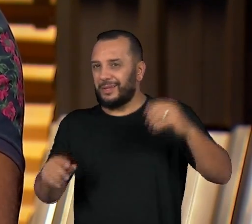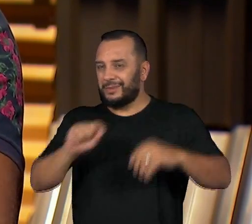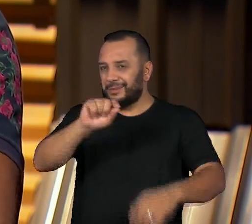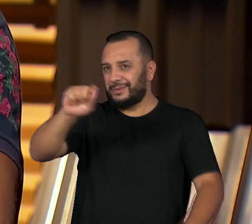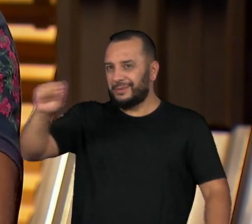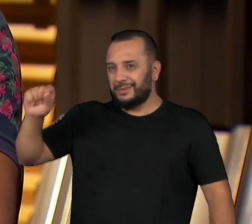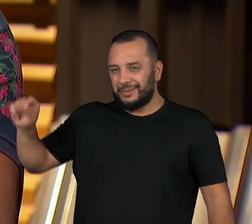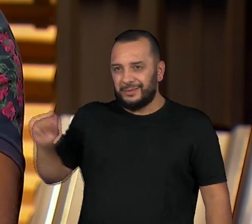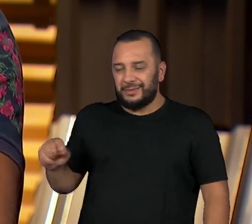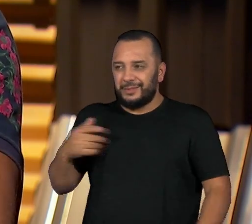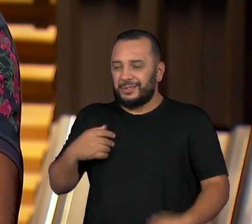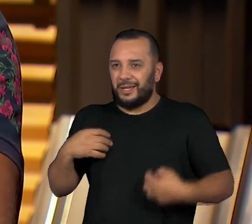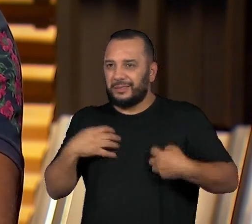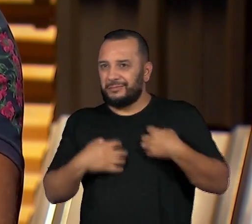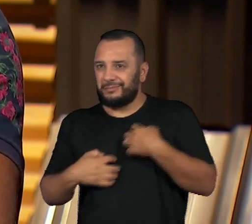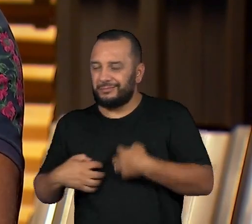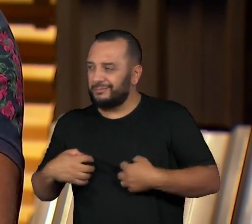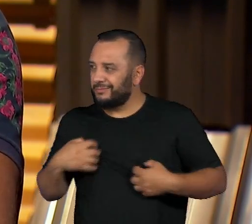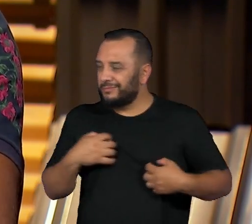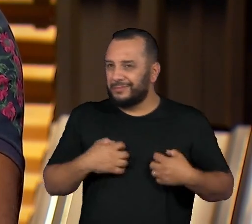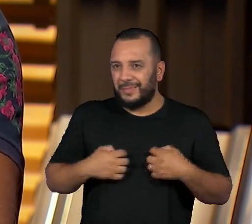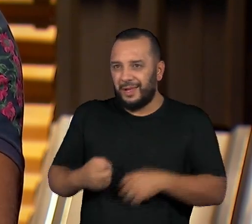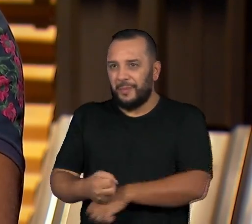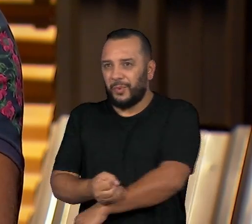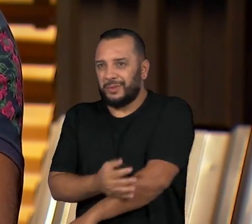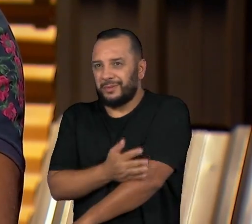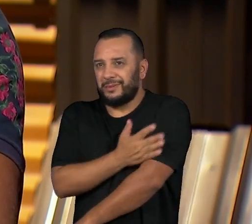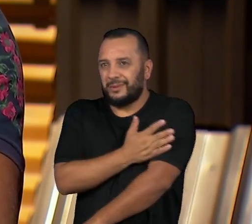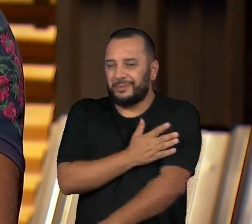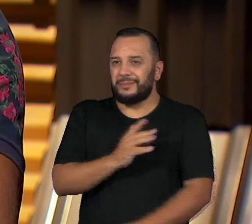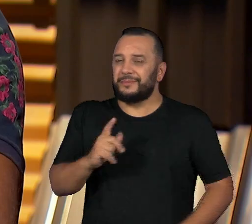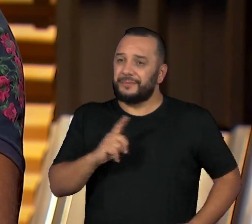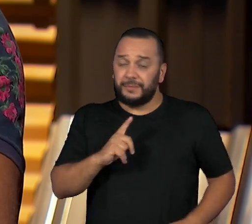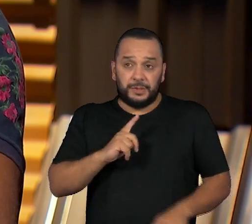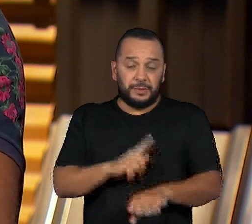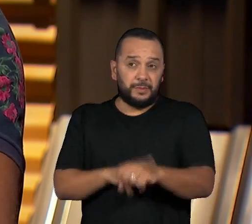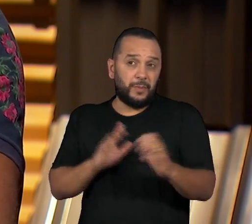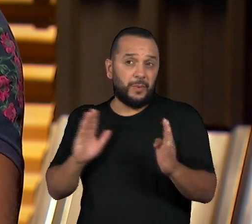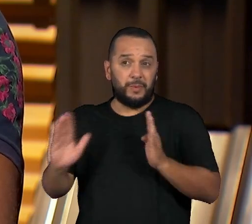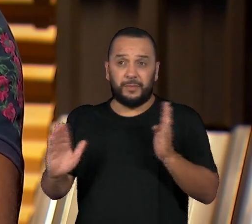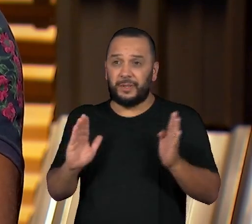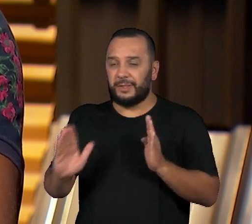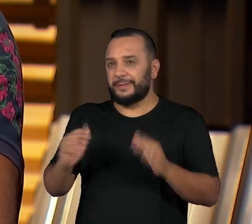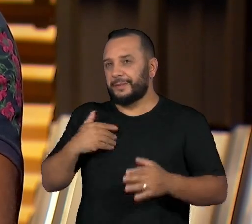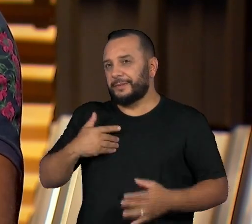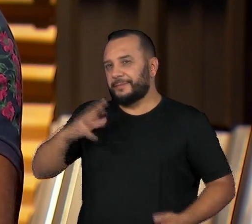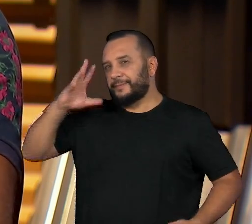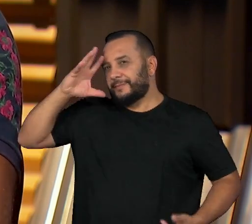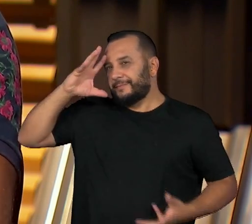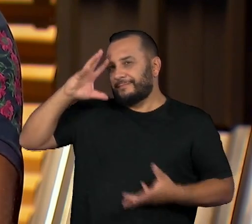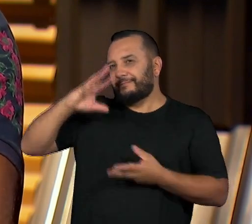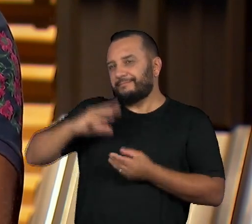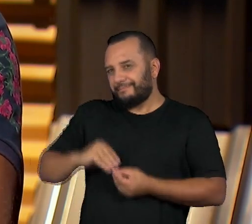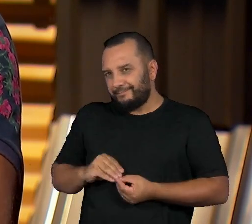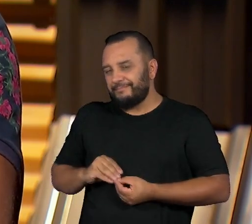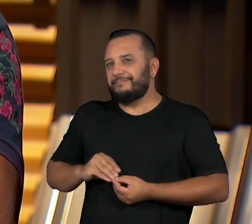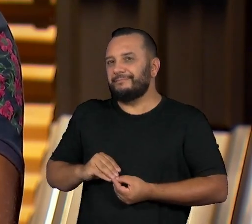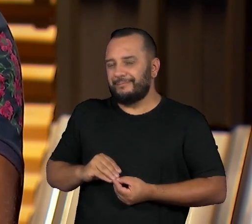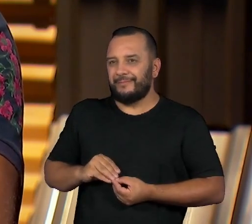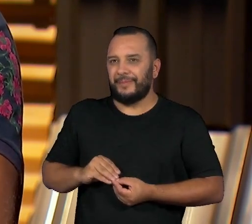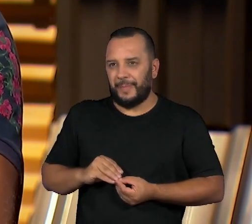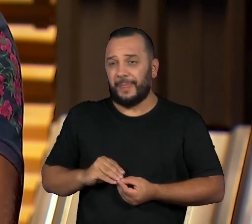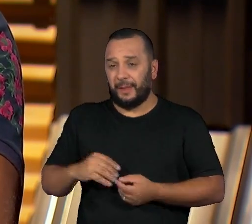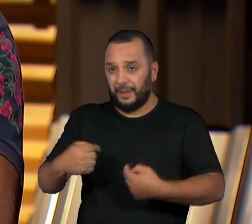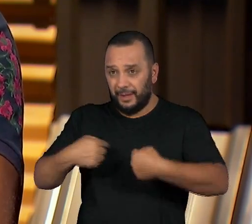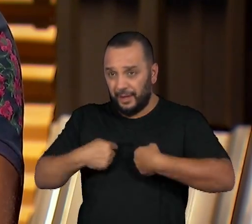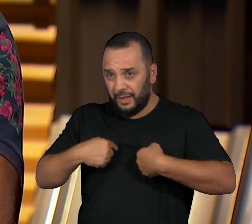As emoções, como esse momento foi muito importante para que eu pudesse entender a